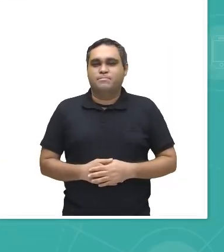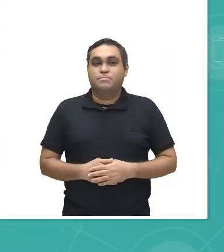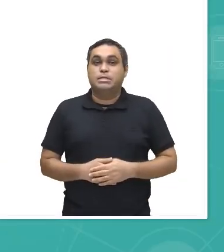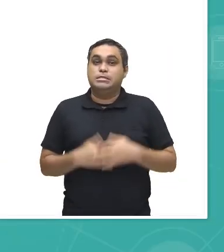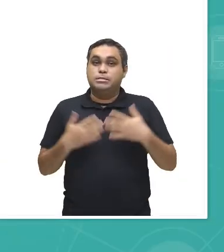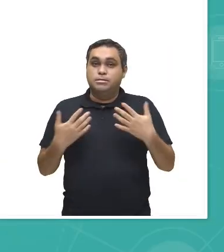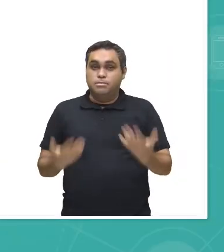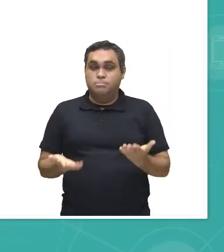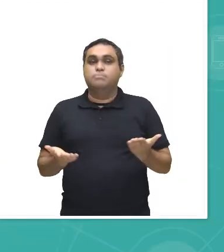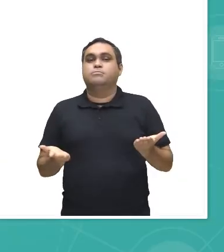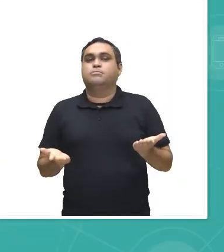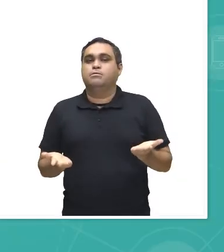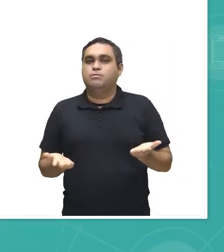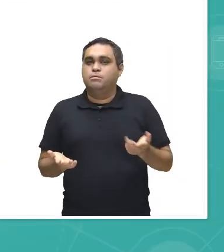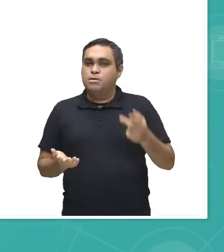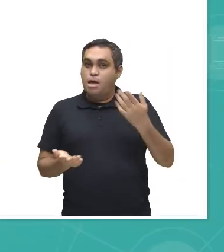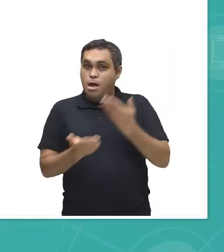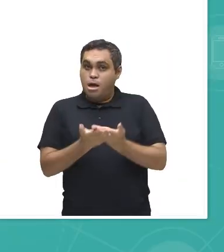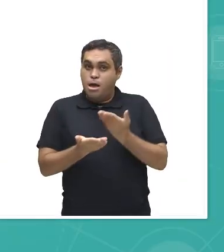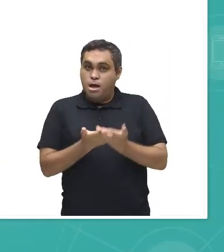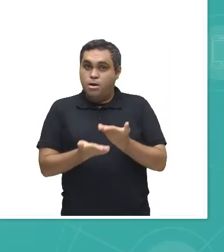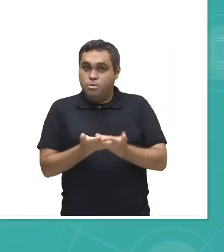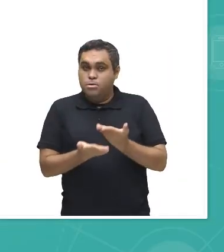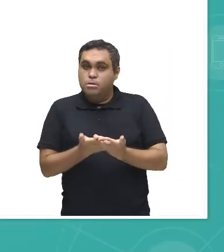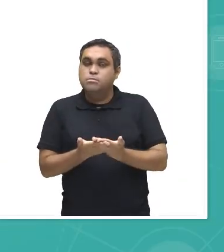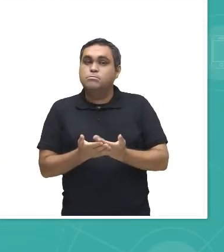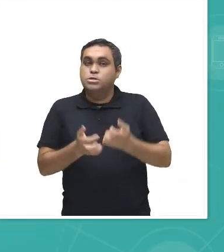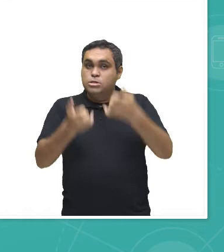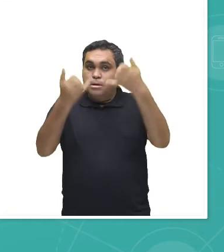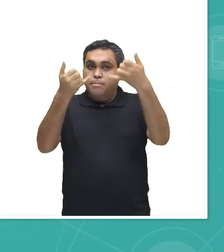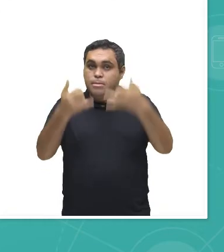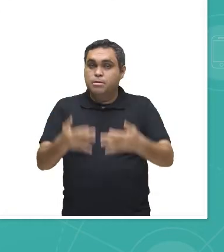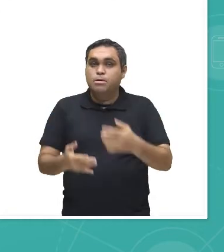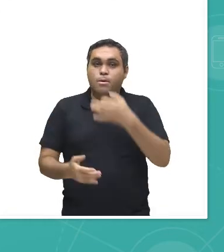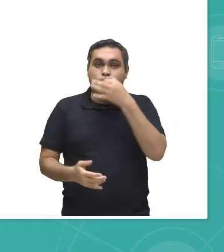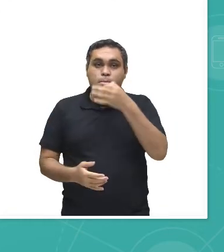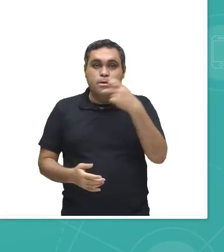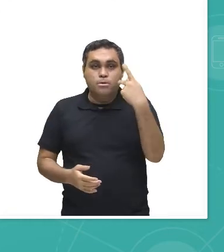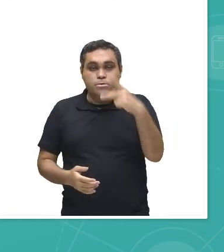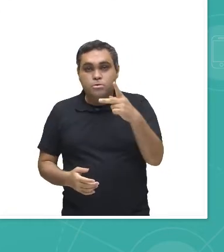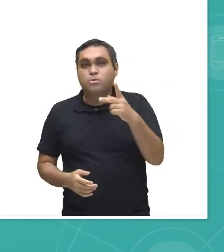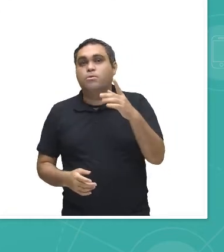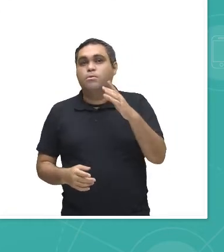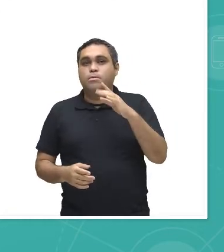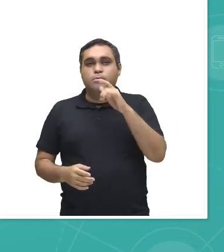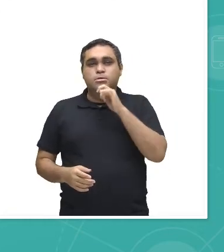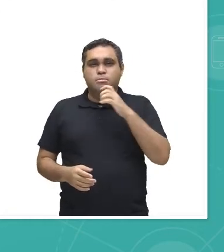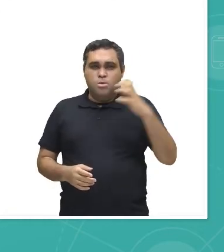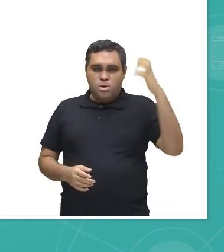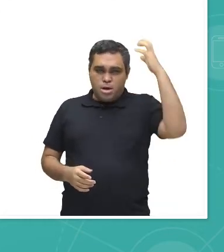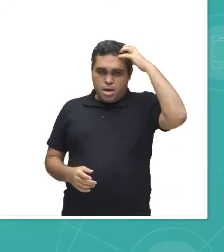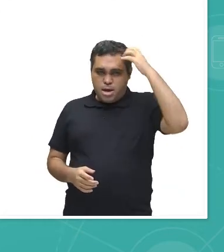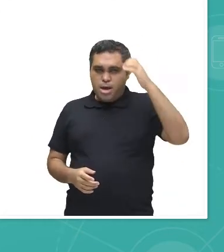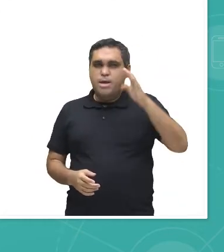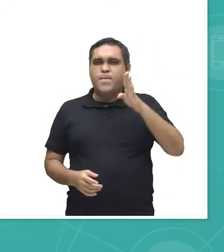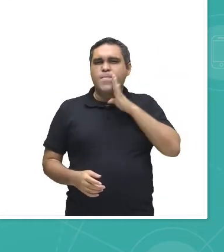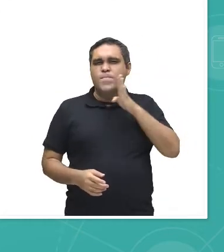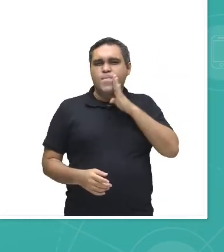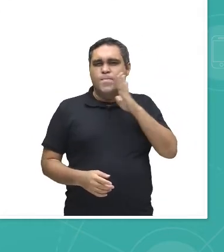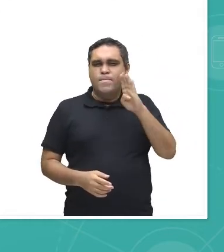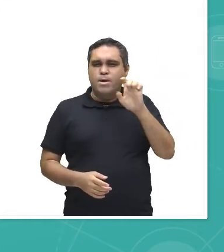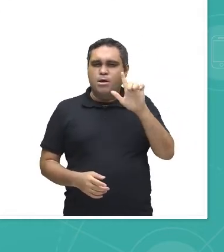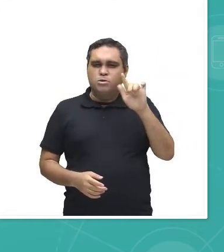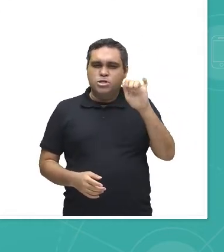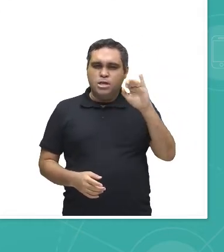De acordo com o que foi visto na nossa aula, explique sua opinião sobre as maldades do rei da Bélgica, Leopoldo II, com o povo